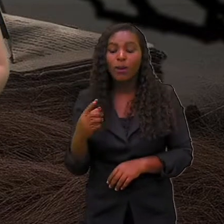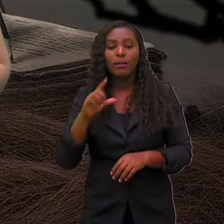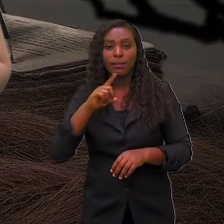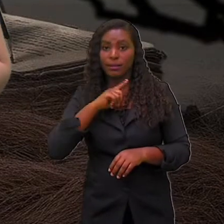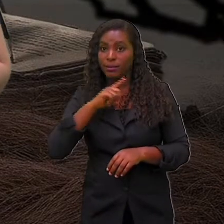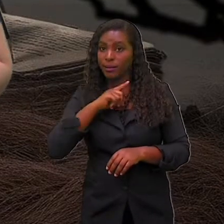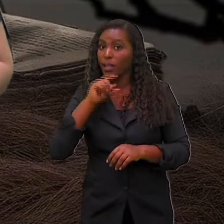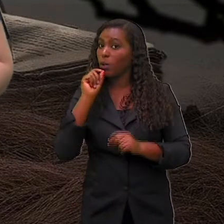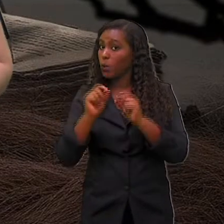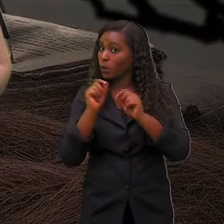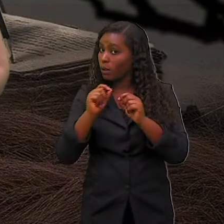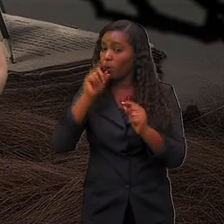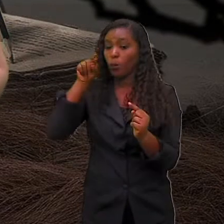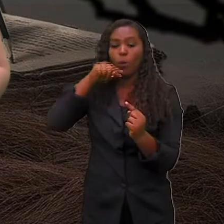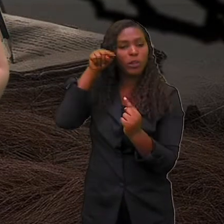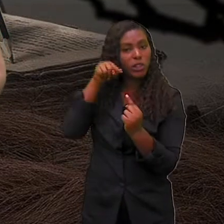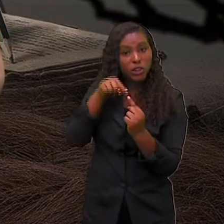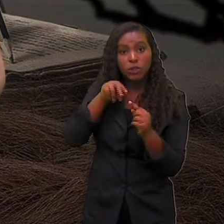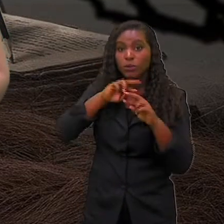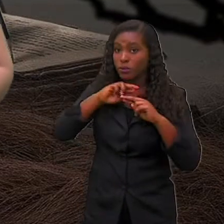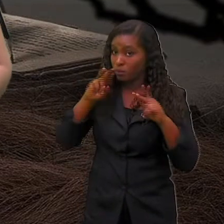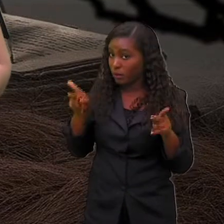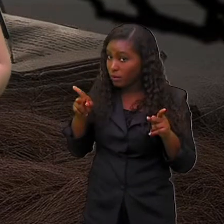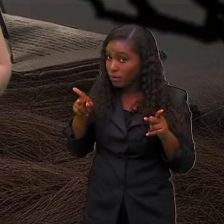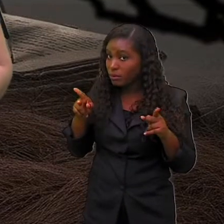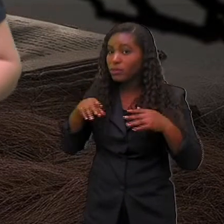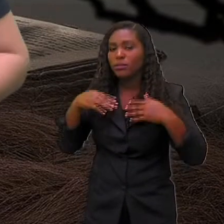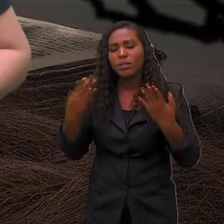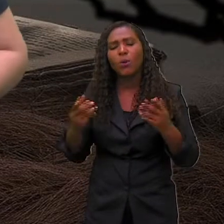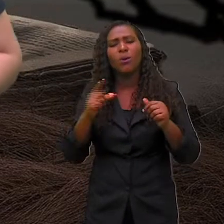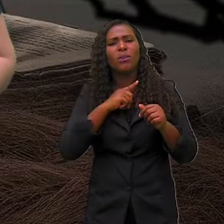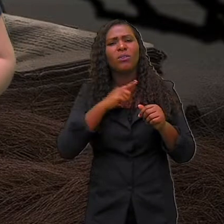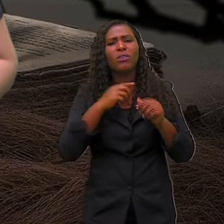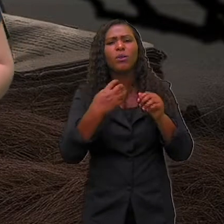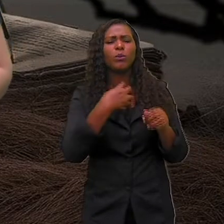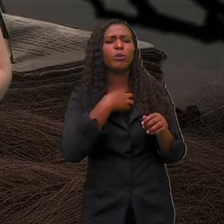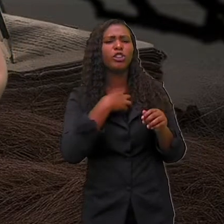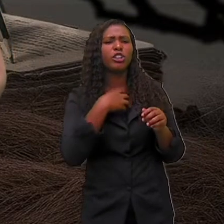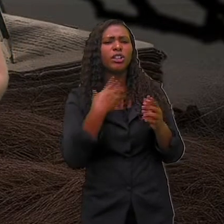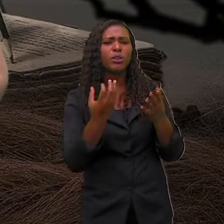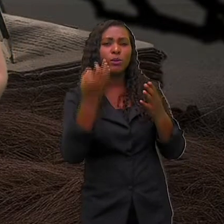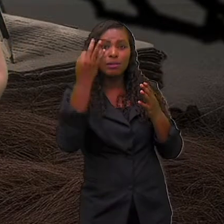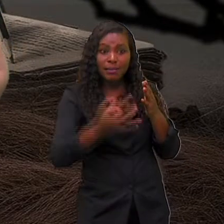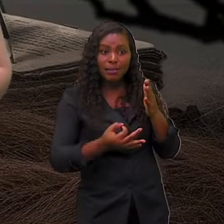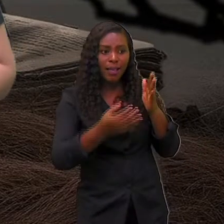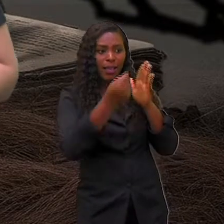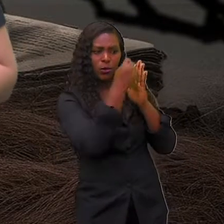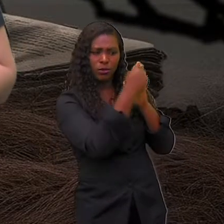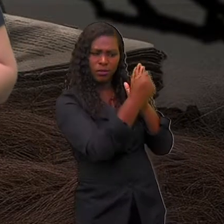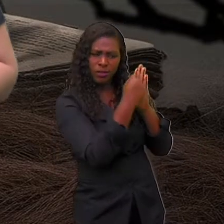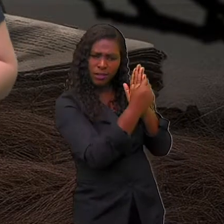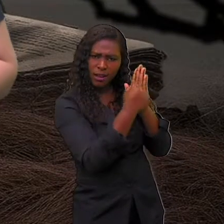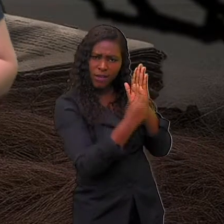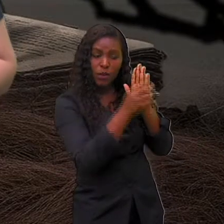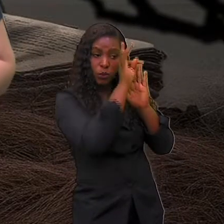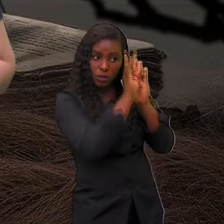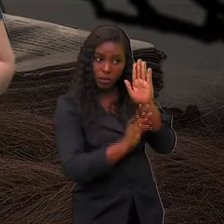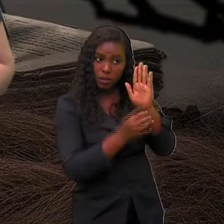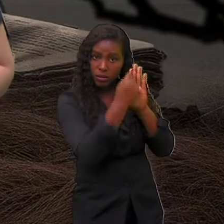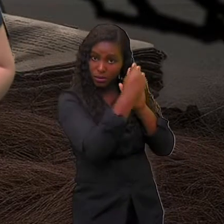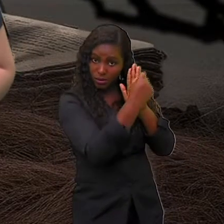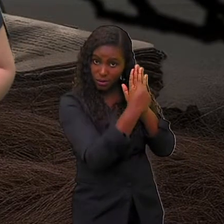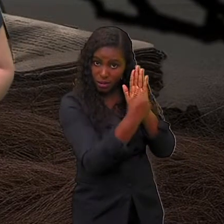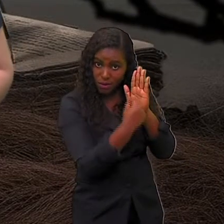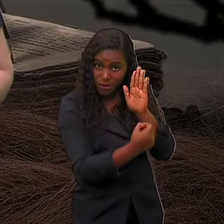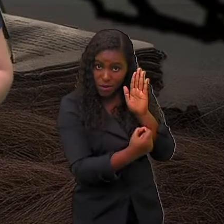Então, existe aí uma maneira específica de escrever dentro de cada domínio, e a essas